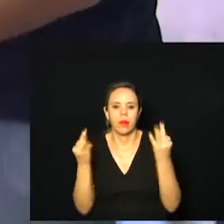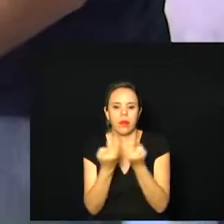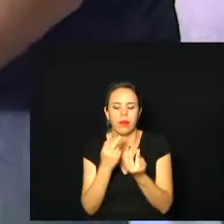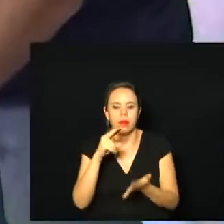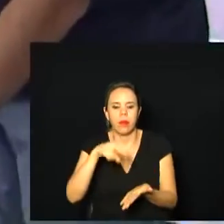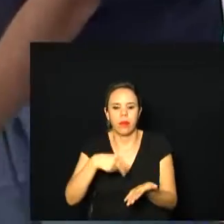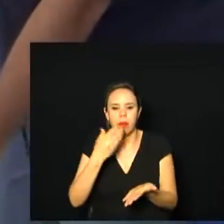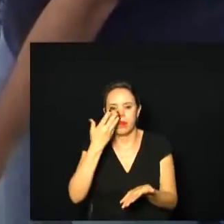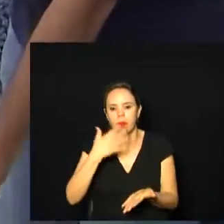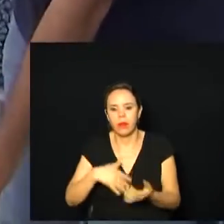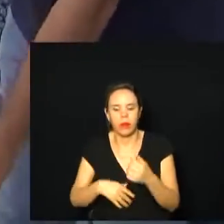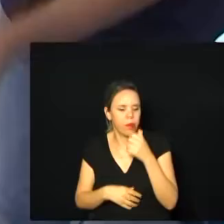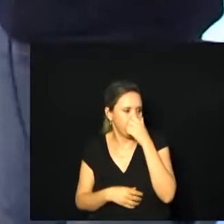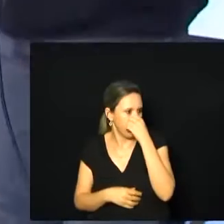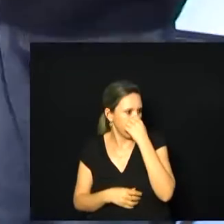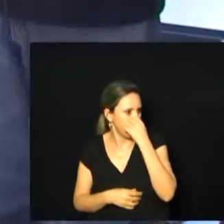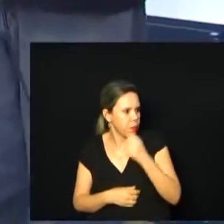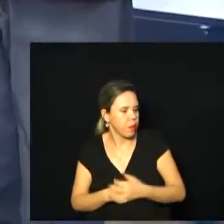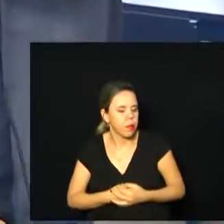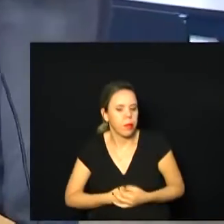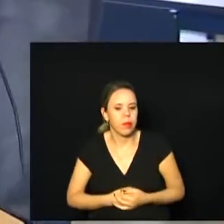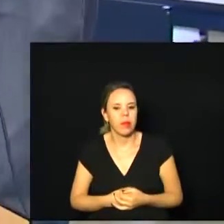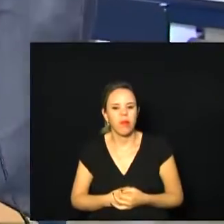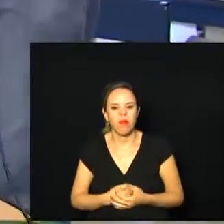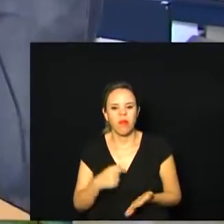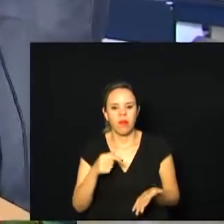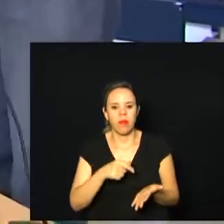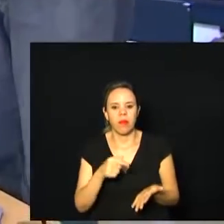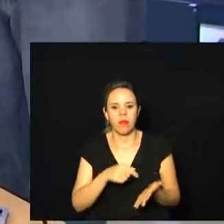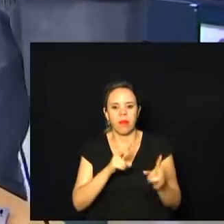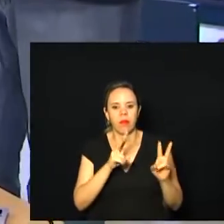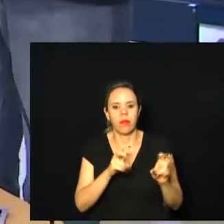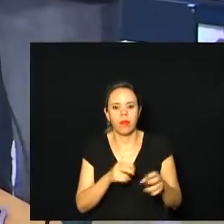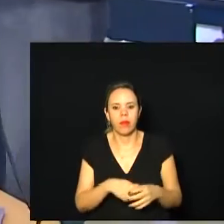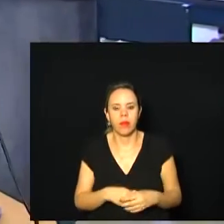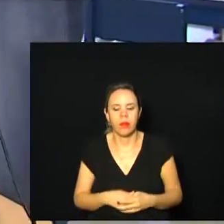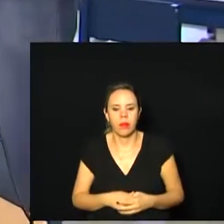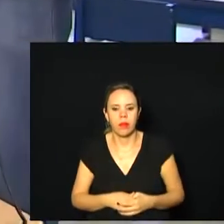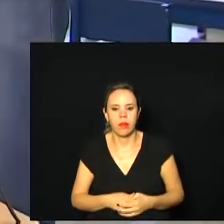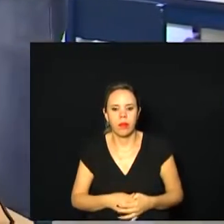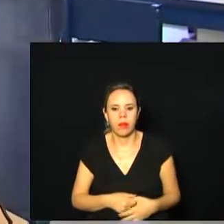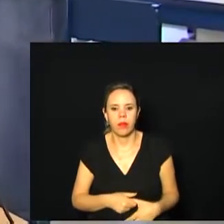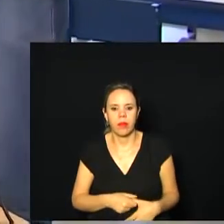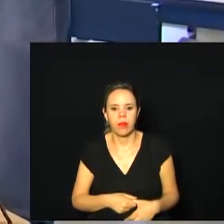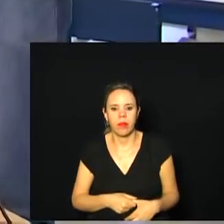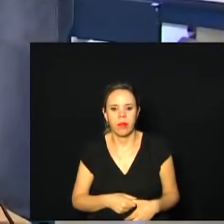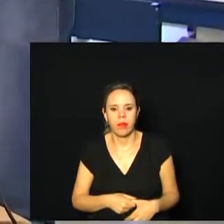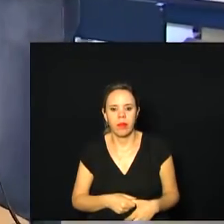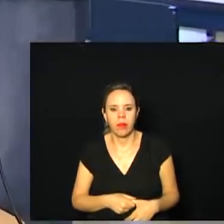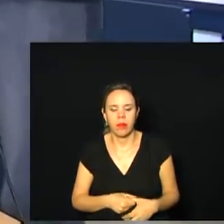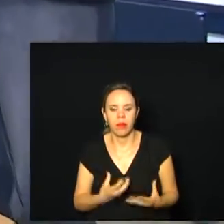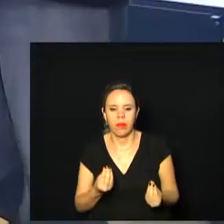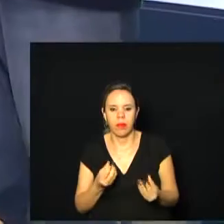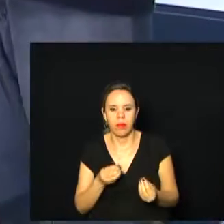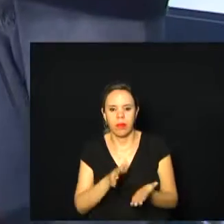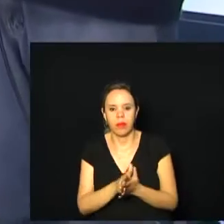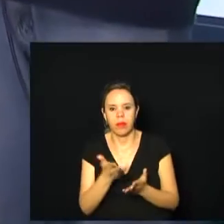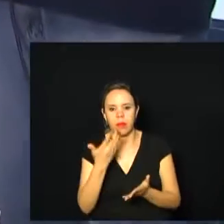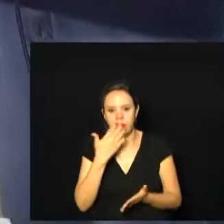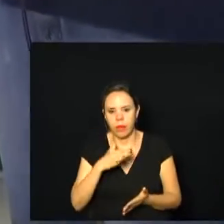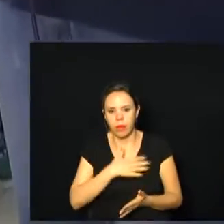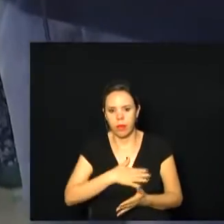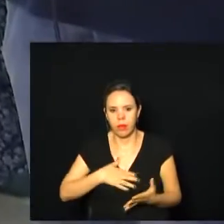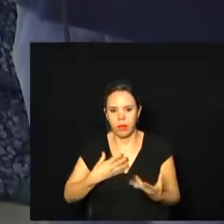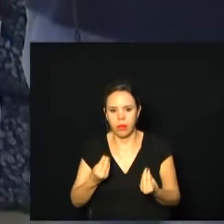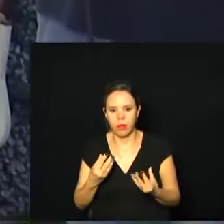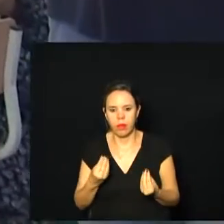lerem com as crianças, né? Tá, esse título aqui, ó. Esse aqui é um título que sai bastante, as crianças gostam